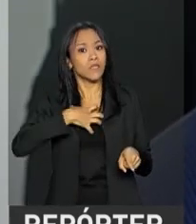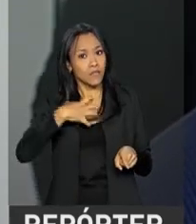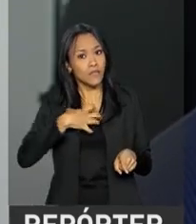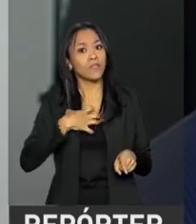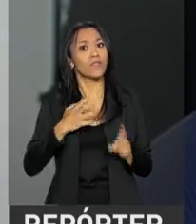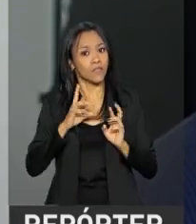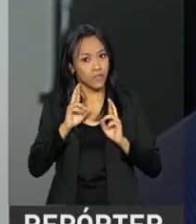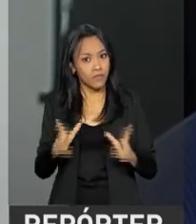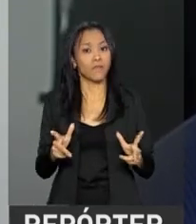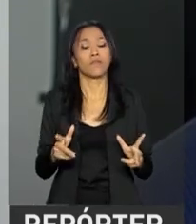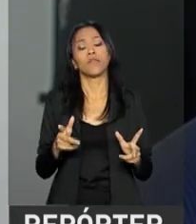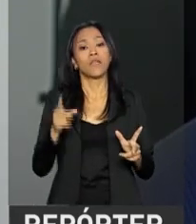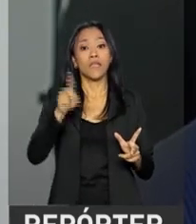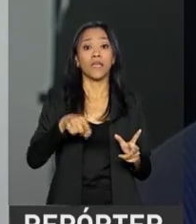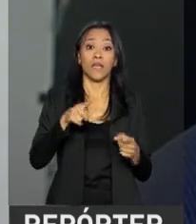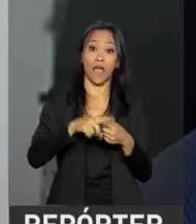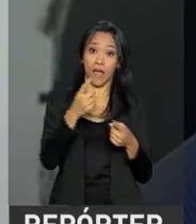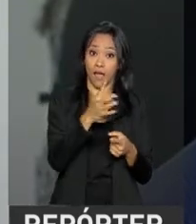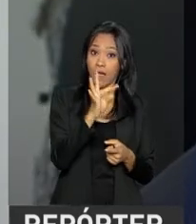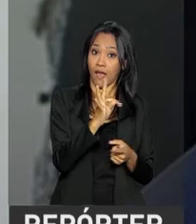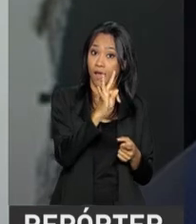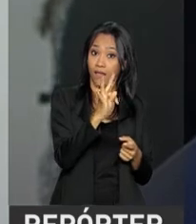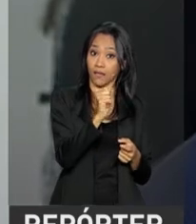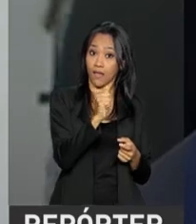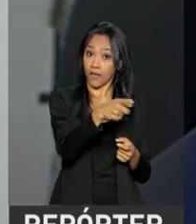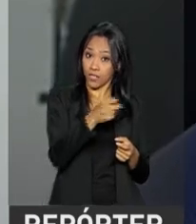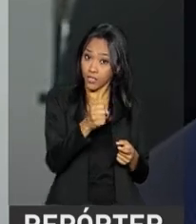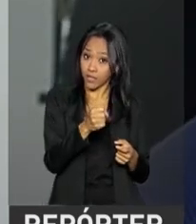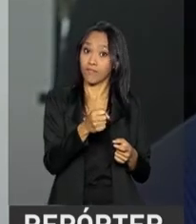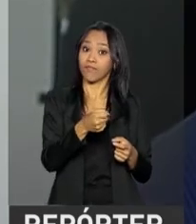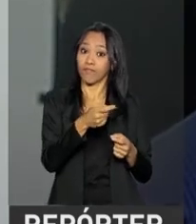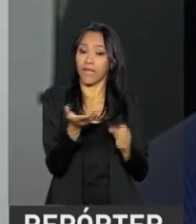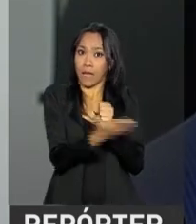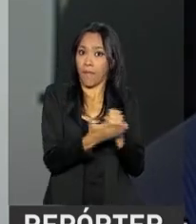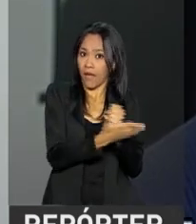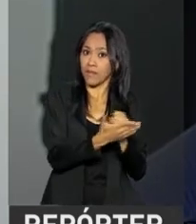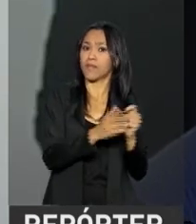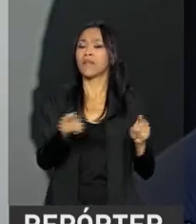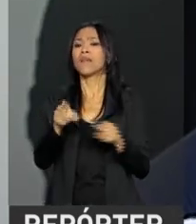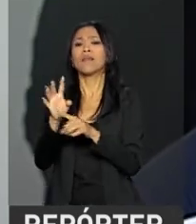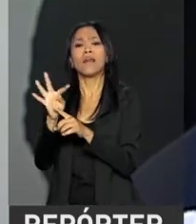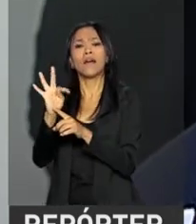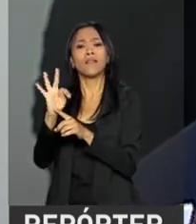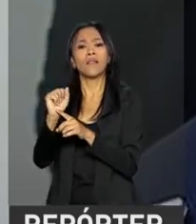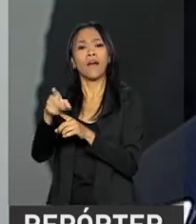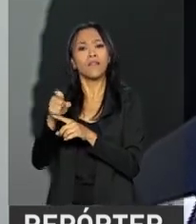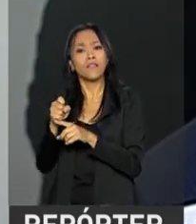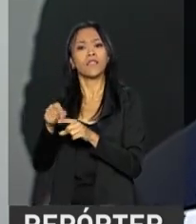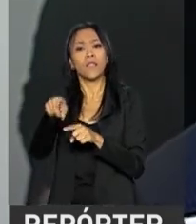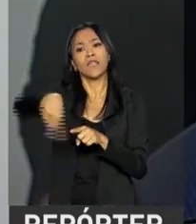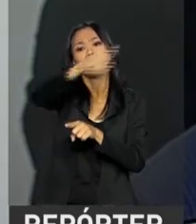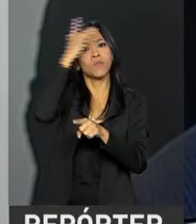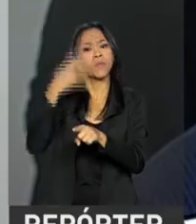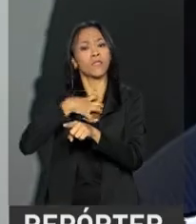aquilo que se cobra entre a taxa básica ea taxa que chega na ponta então você tem que reduzir custo administrativo e têm